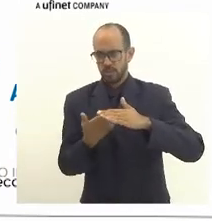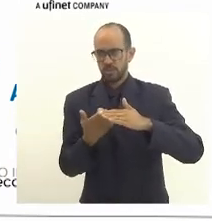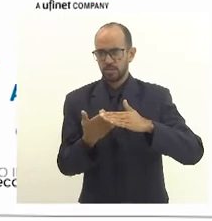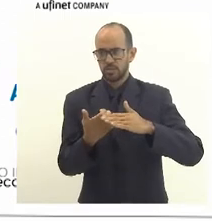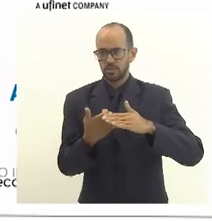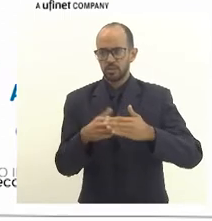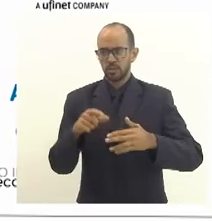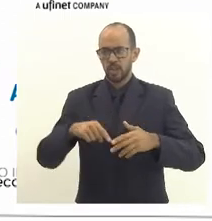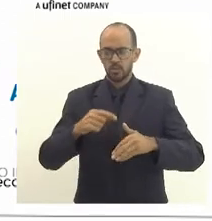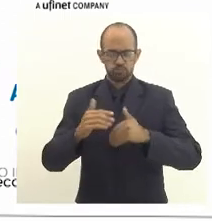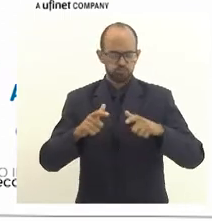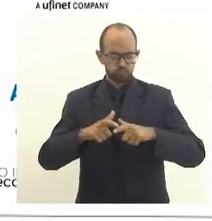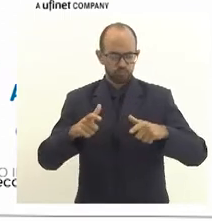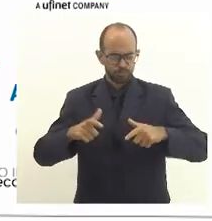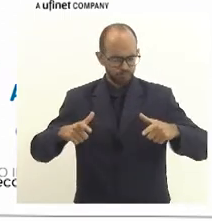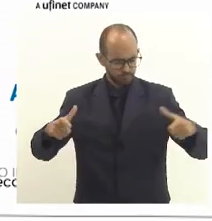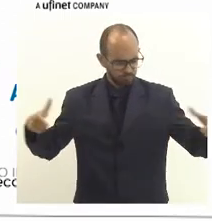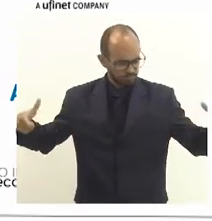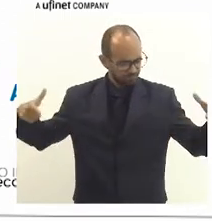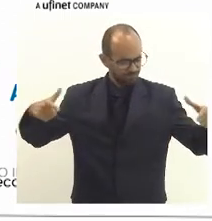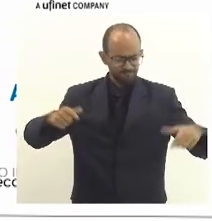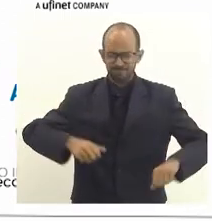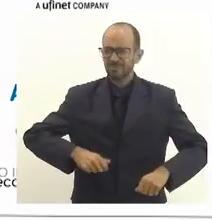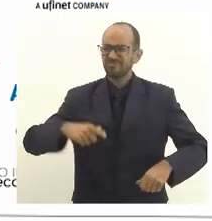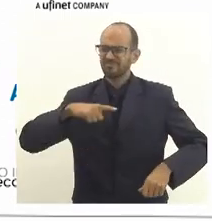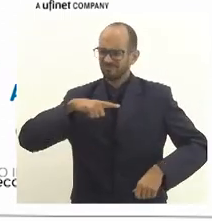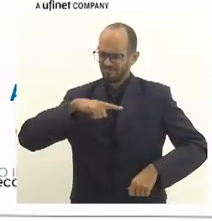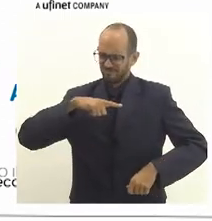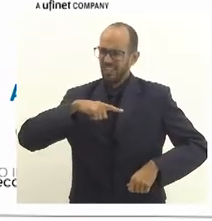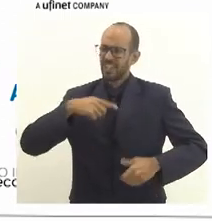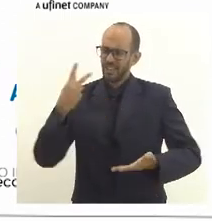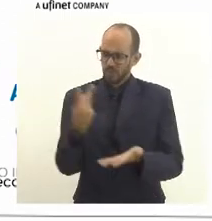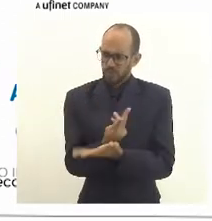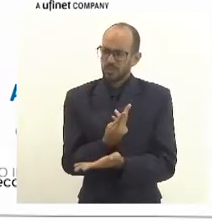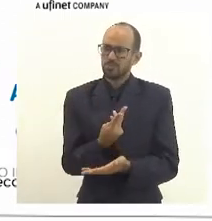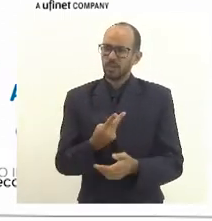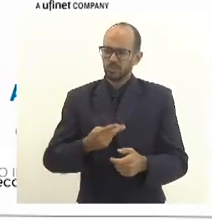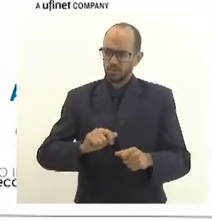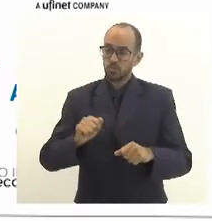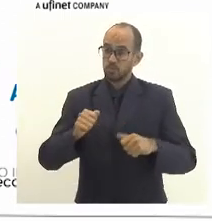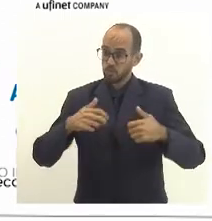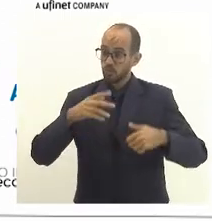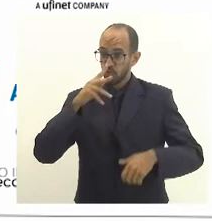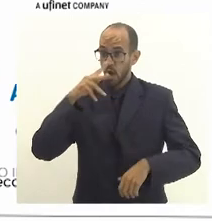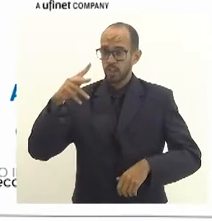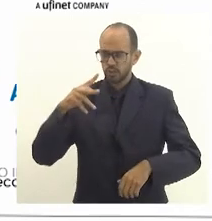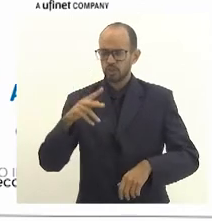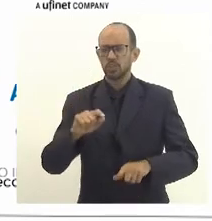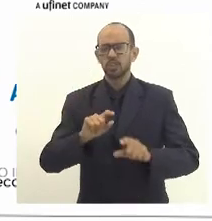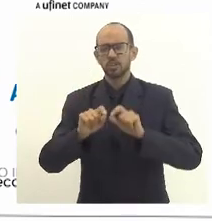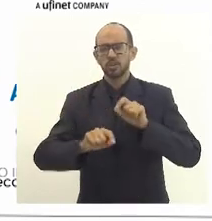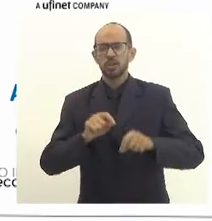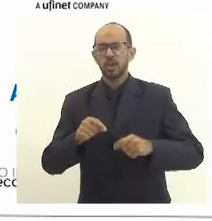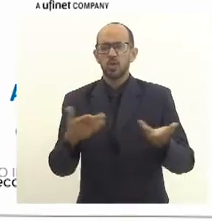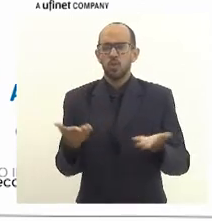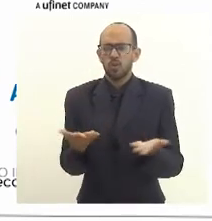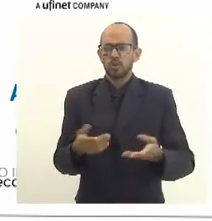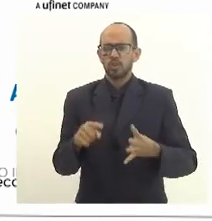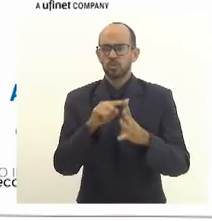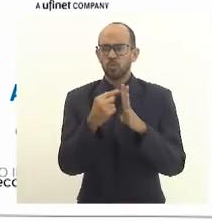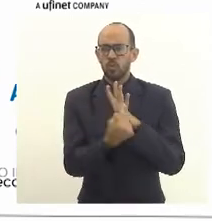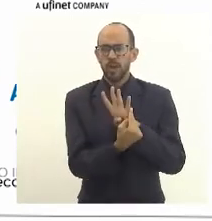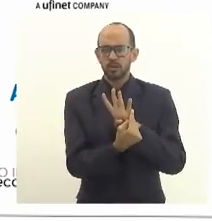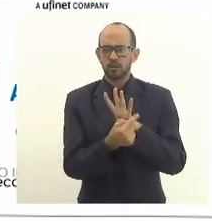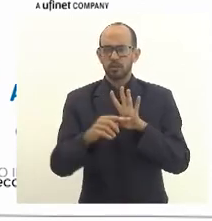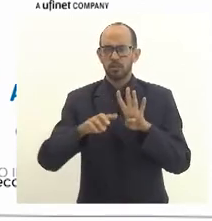que é um crescimento absurdo que tem acontecido, no bom sentido, né, esse absurdo. A gente hoje, nas 4 empresas em que a gente